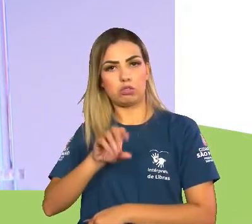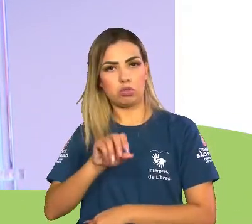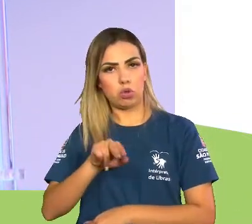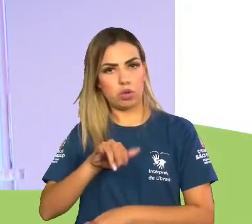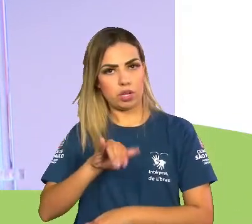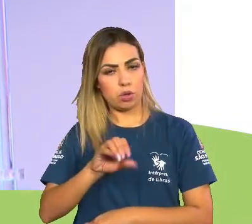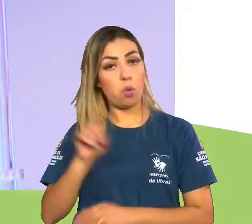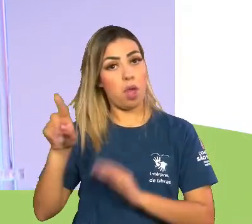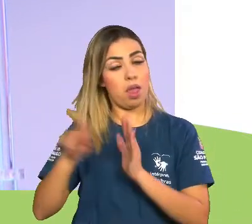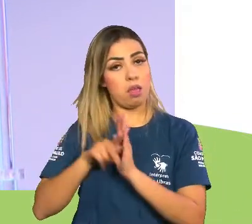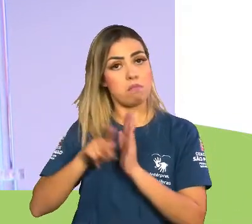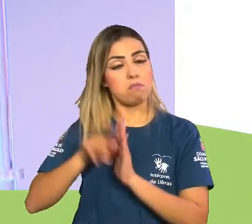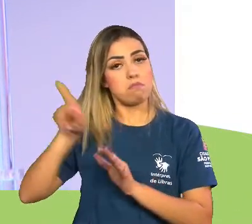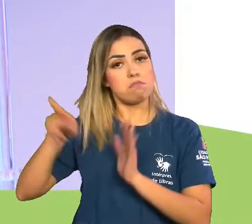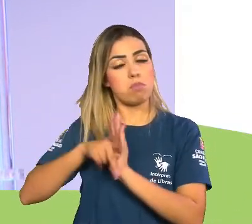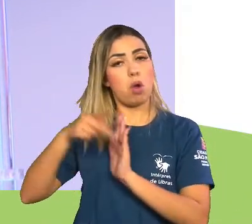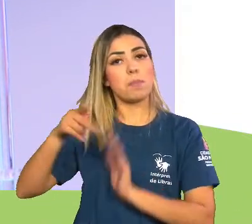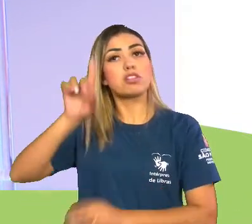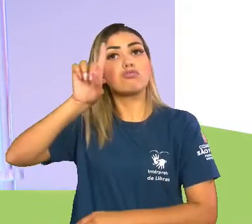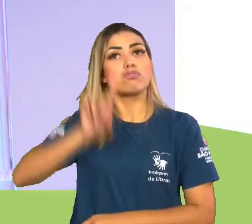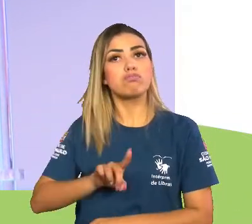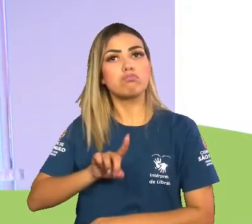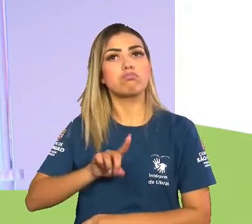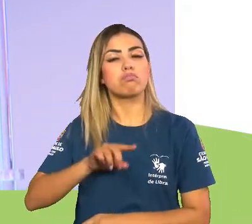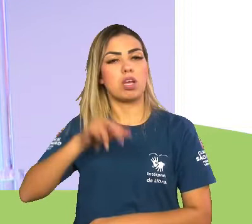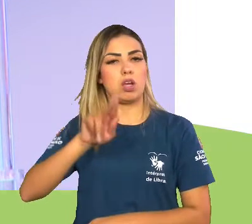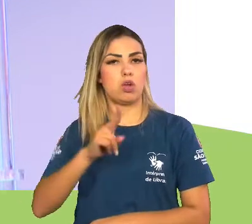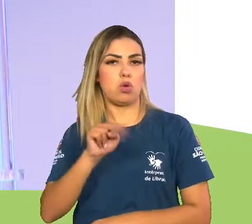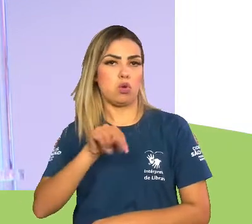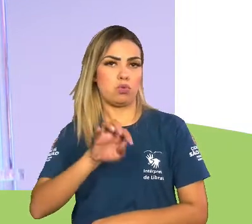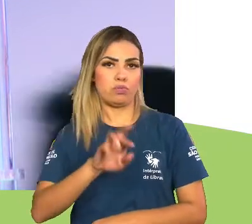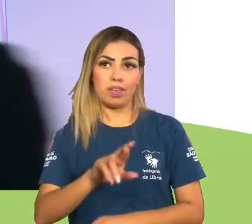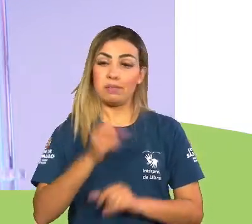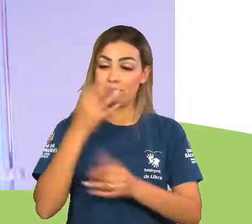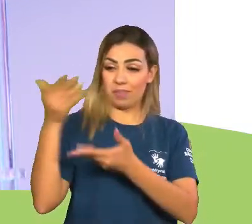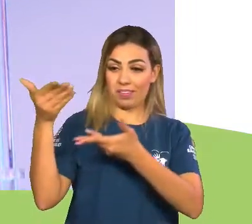Febra Raras e da Casa dos Raros. Seja muito bem-vindo, Tony.